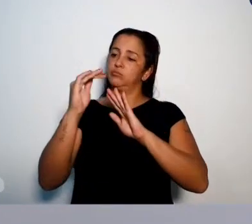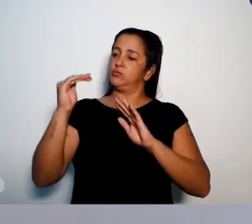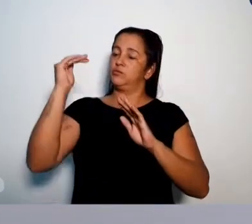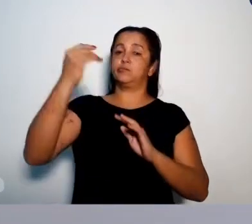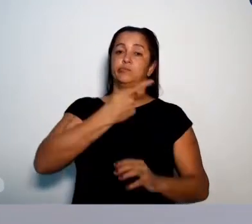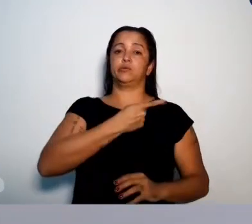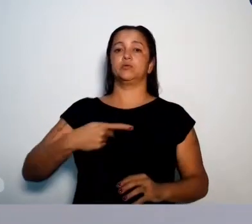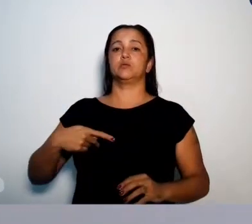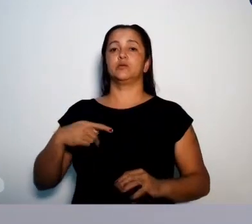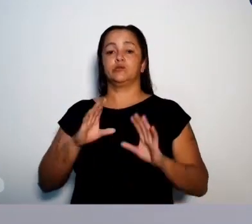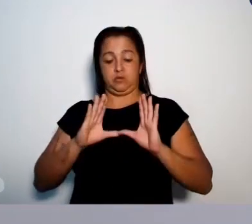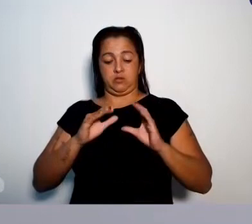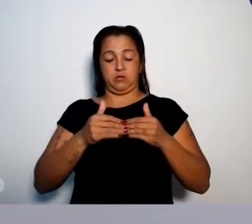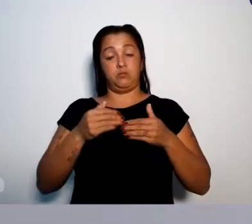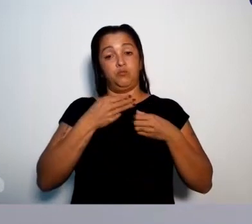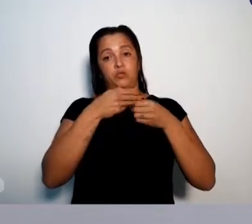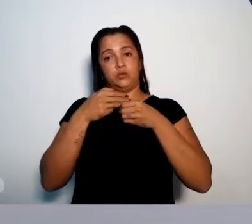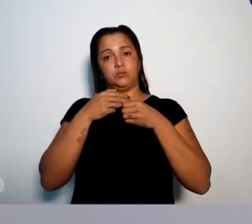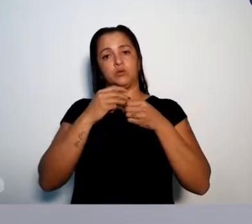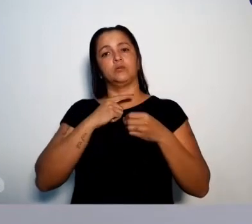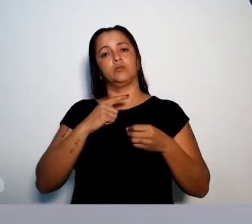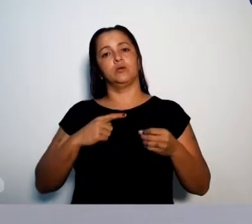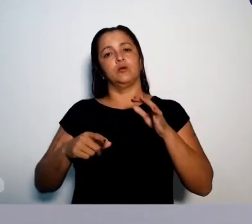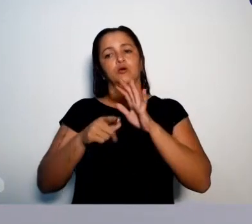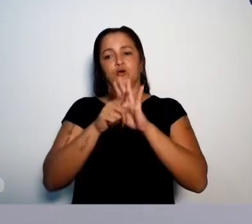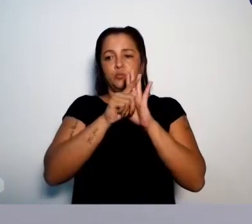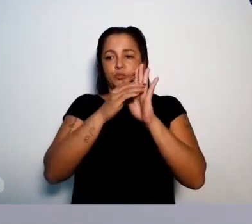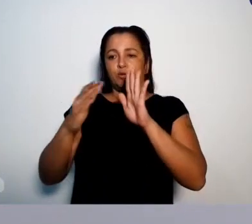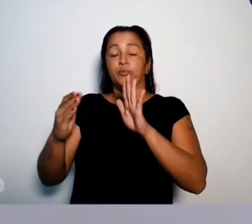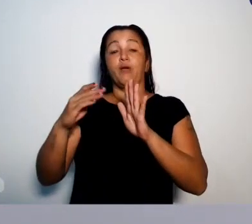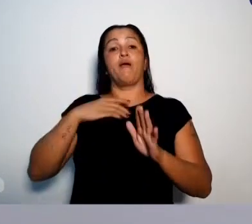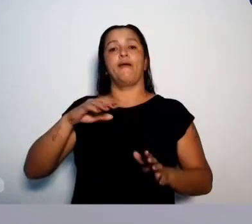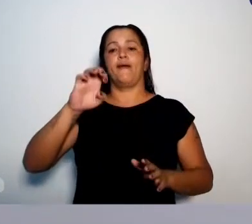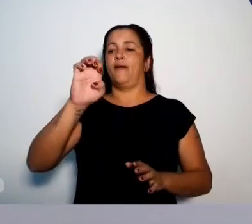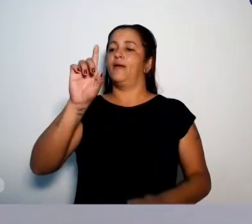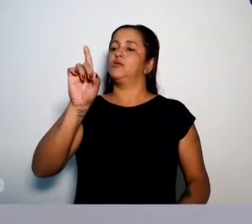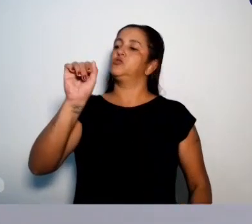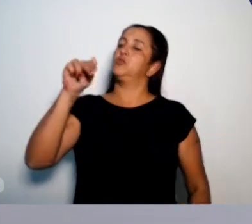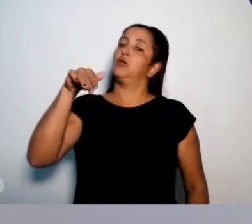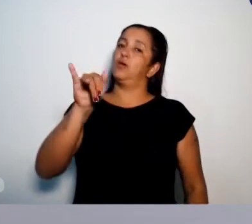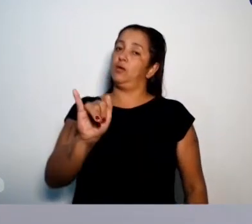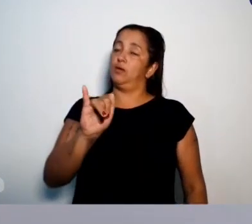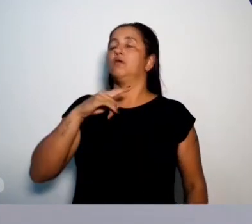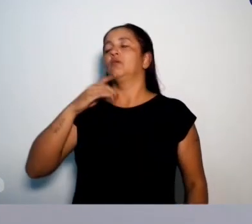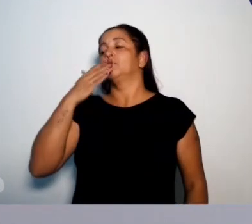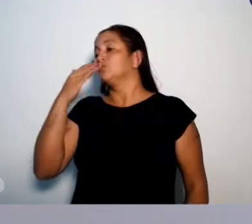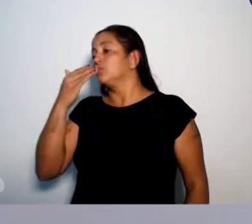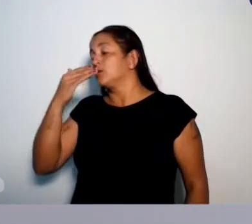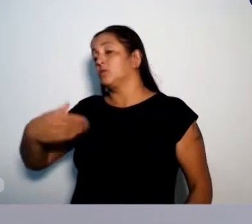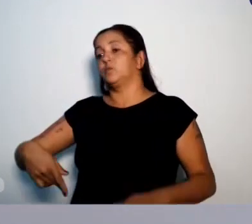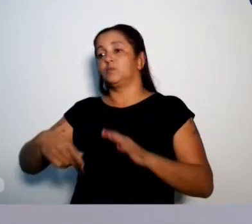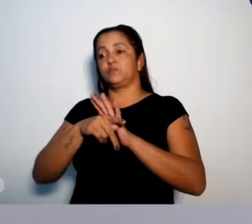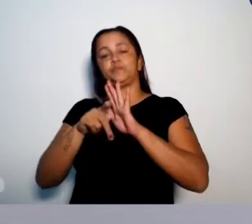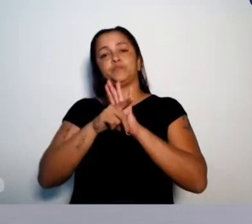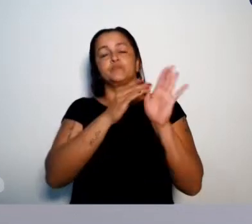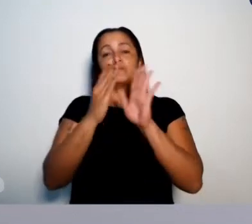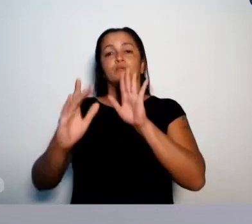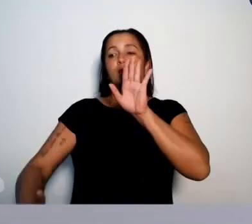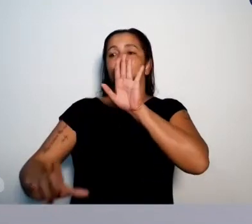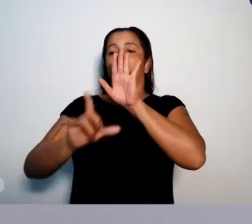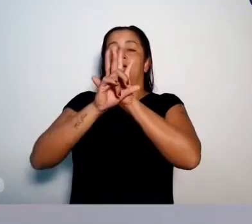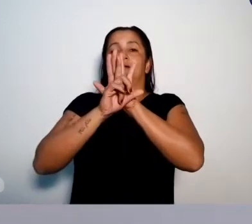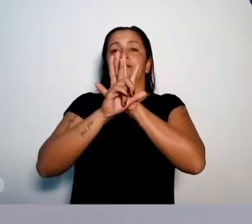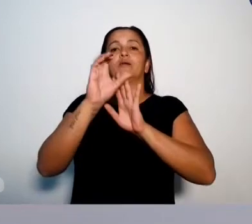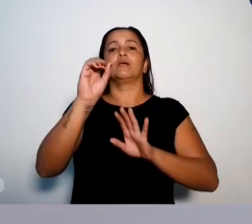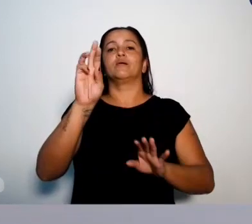Câmara Municipal, Ednei Lázaro da Costa Carreira, solicitando, nos termos da Lei Orgânica do